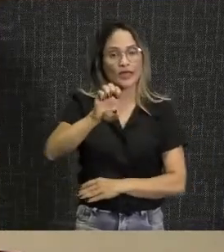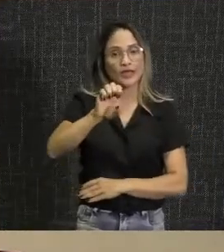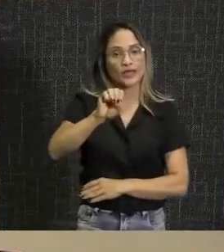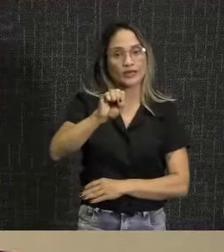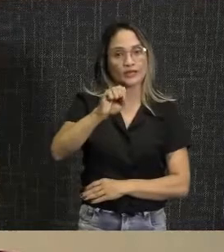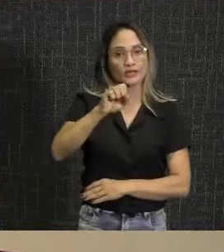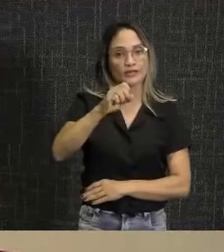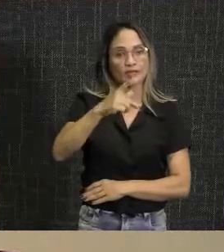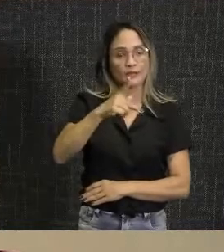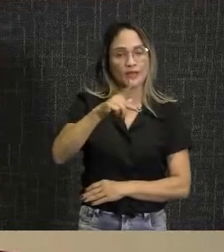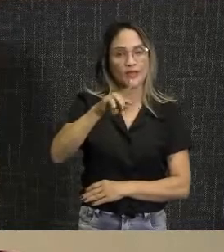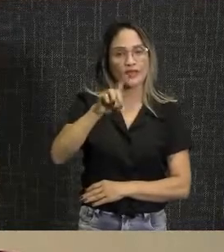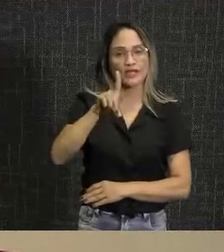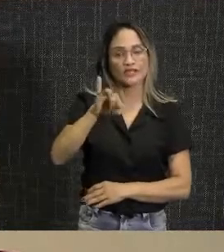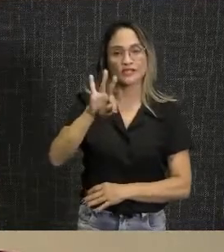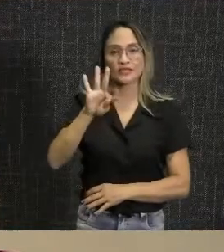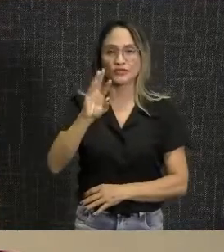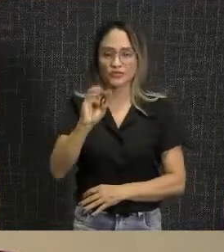do banco.